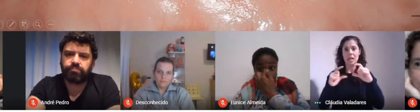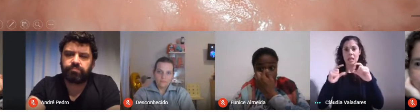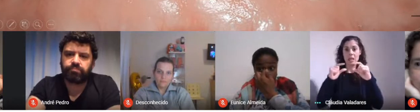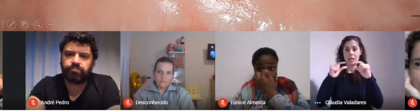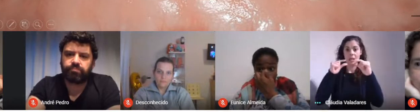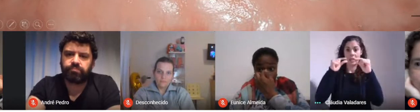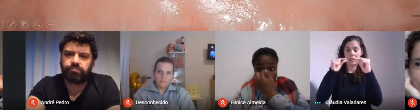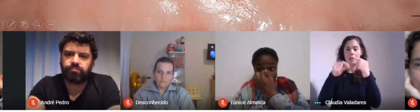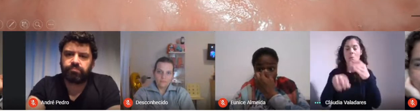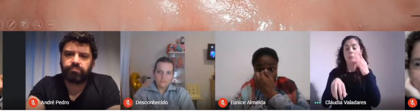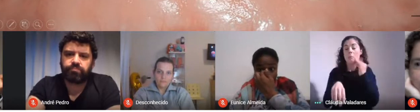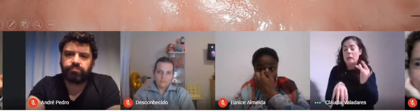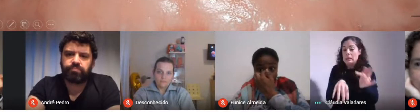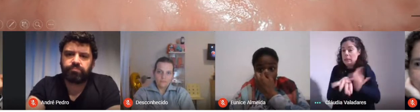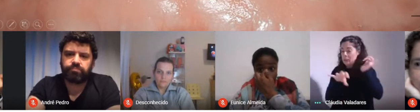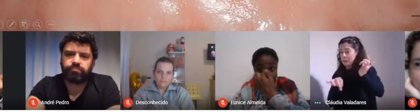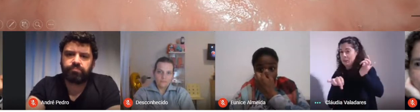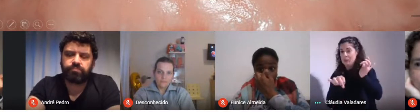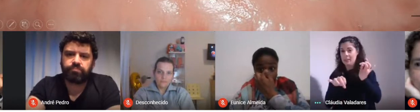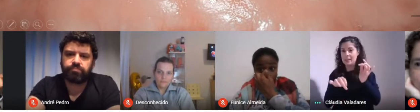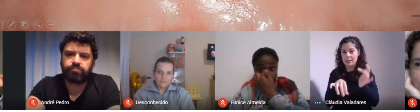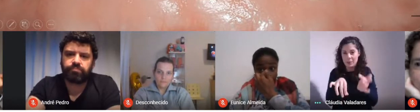mais sensibilidade.